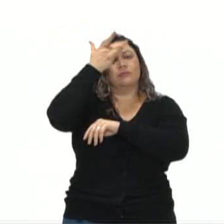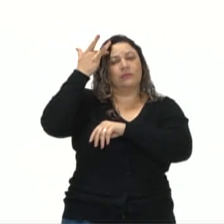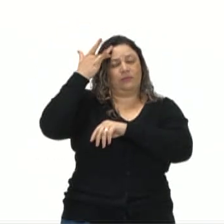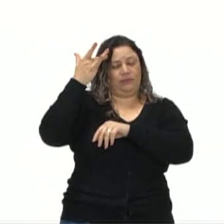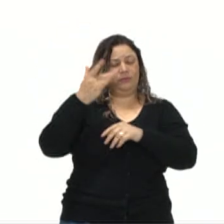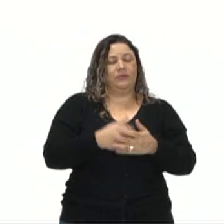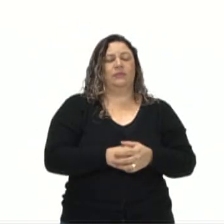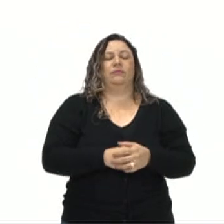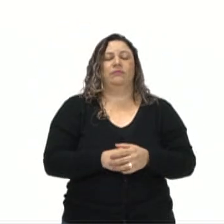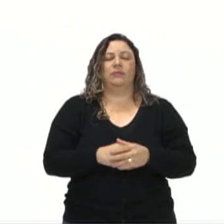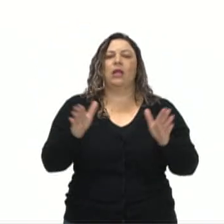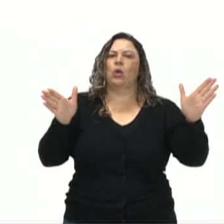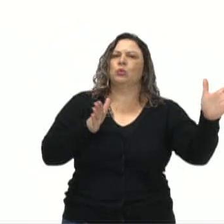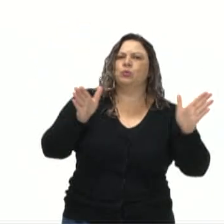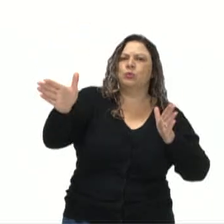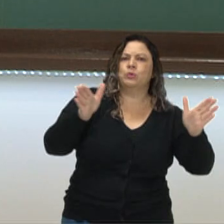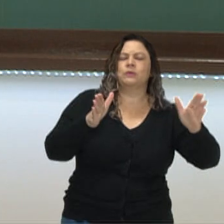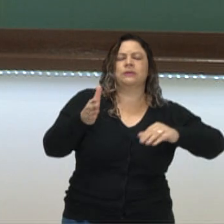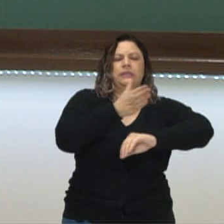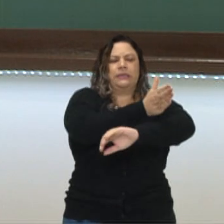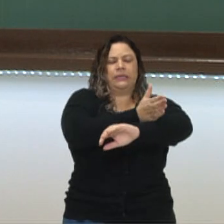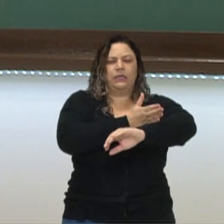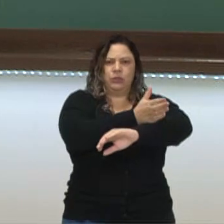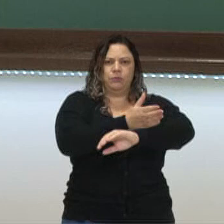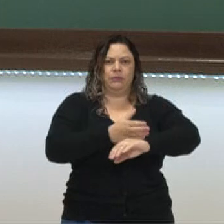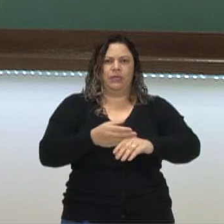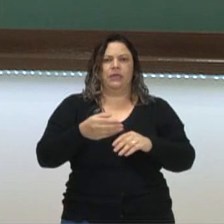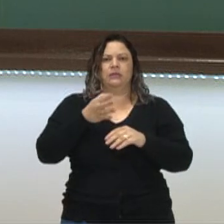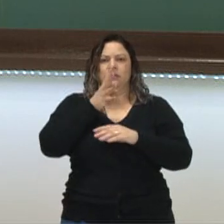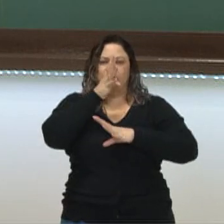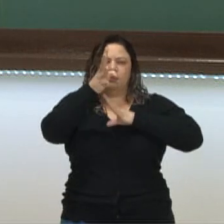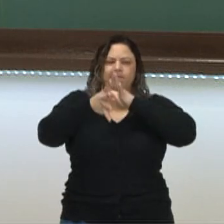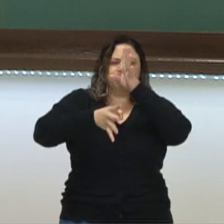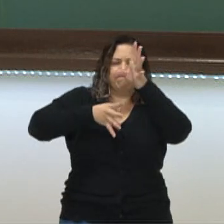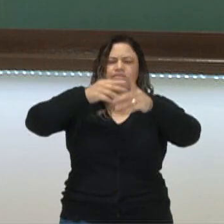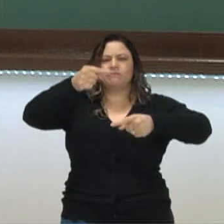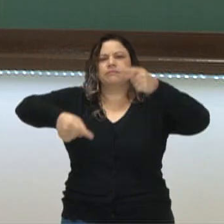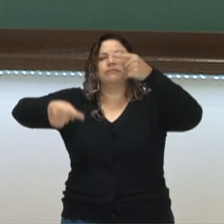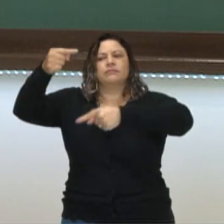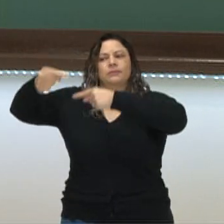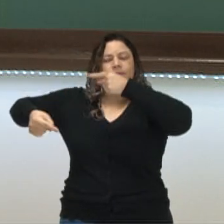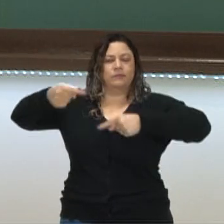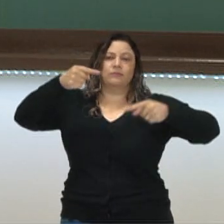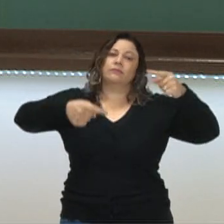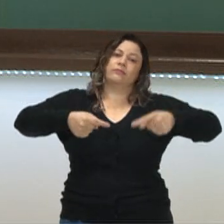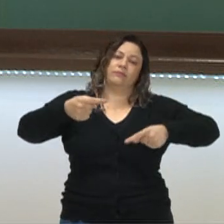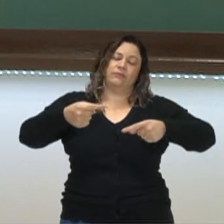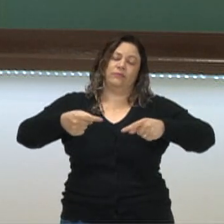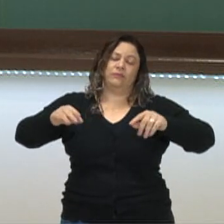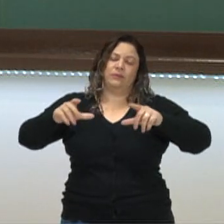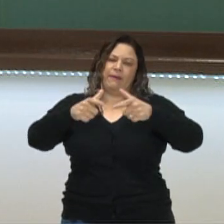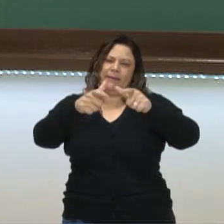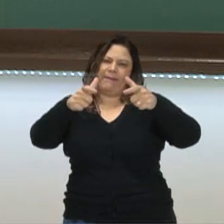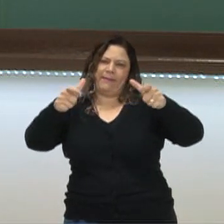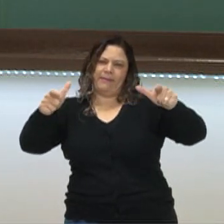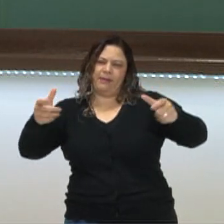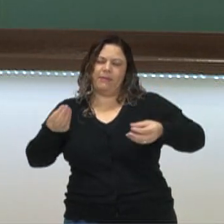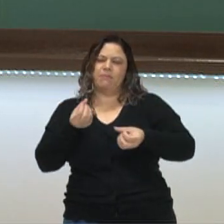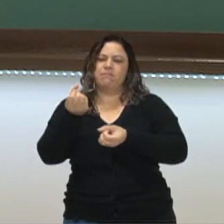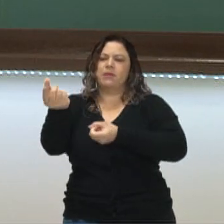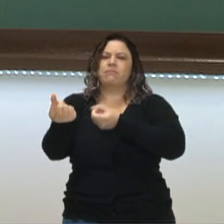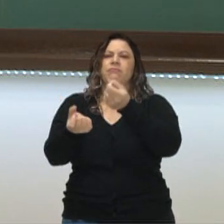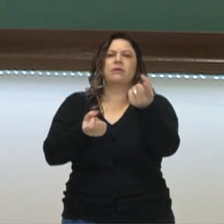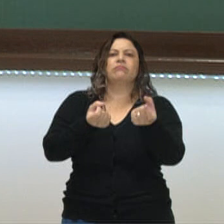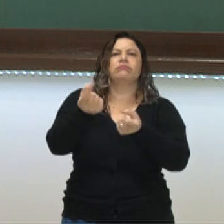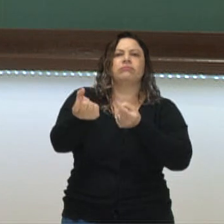políticas. Então veja, ela começa a crescer economicamente através das esmolas, através de ofertas em